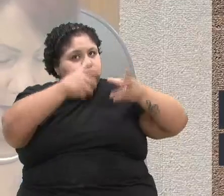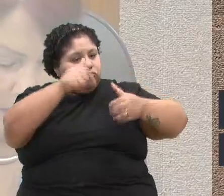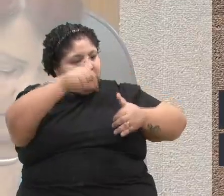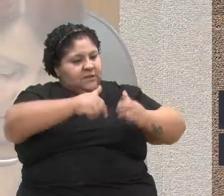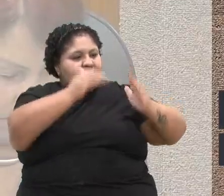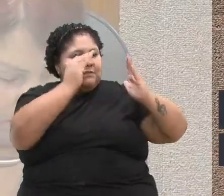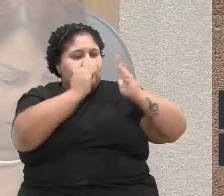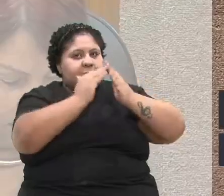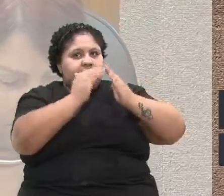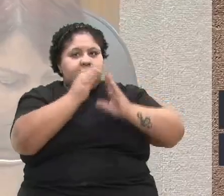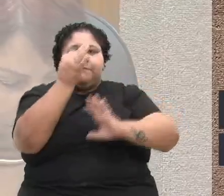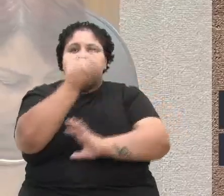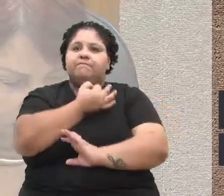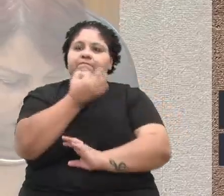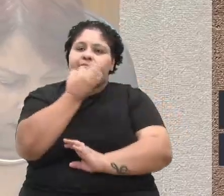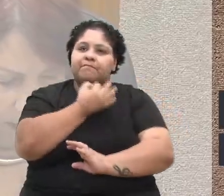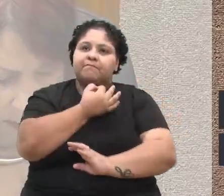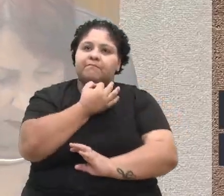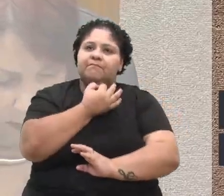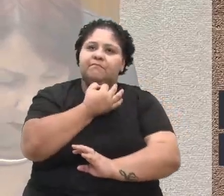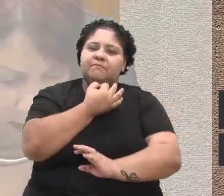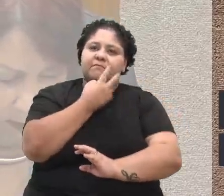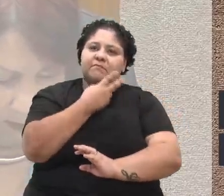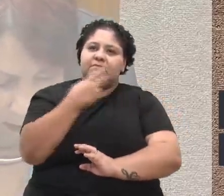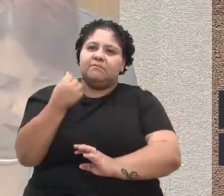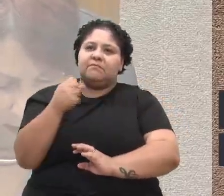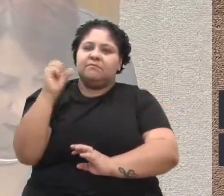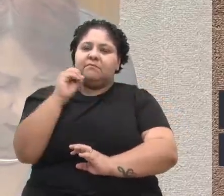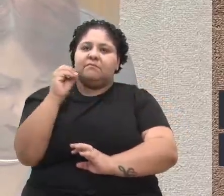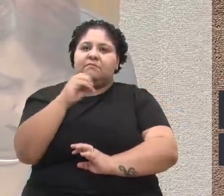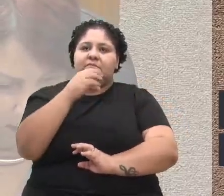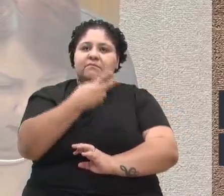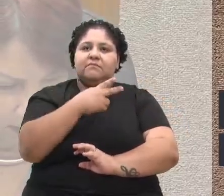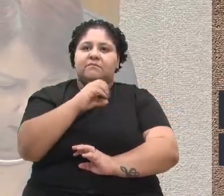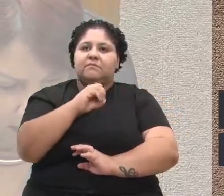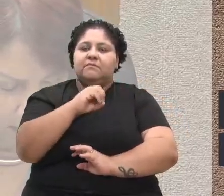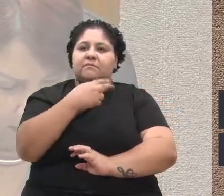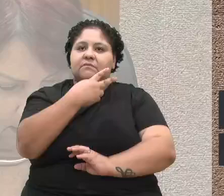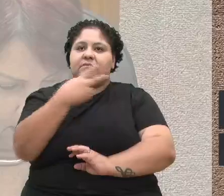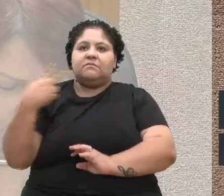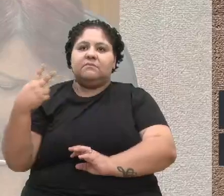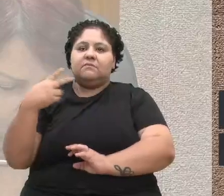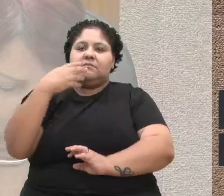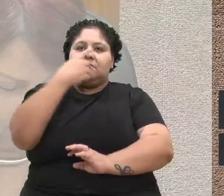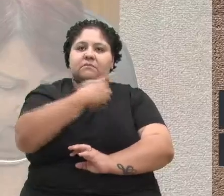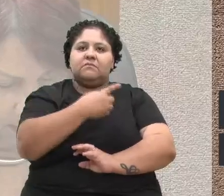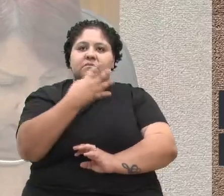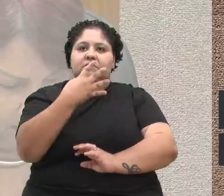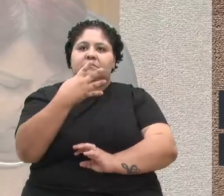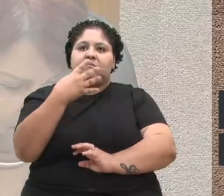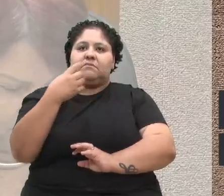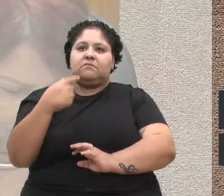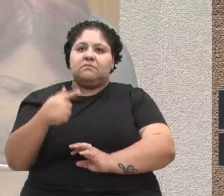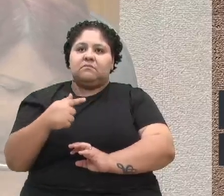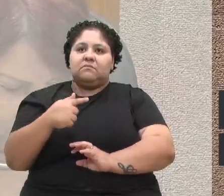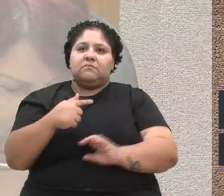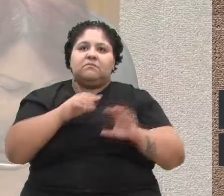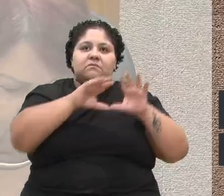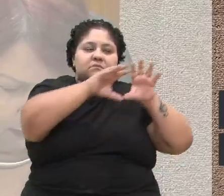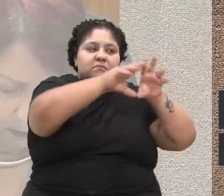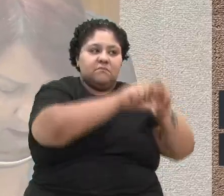casa. Caxias do Sul, 26 de outubro de 2022, 147 anos